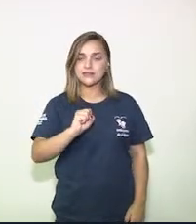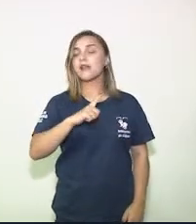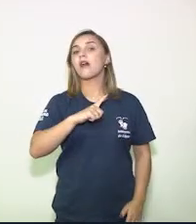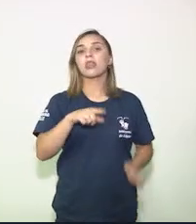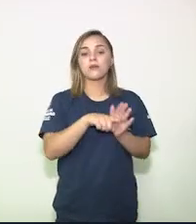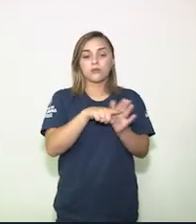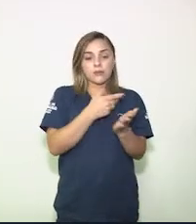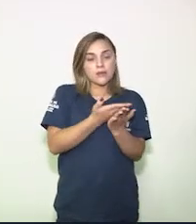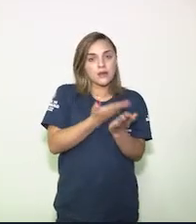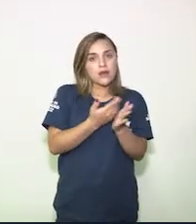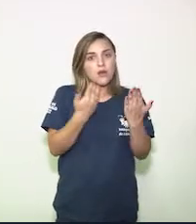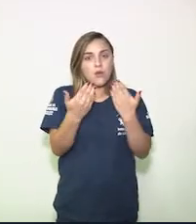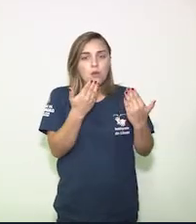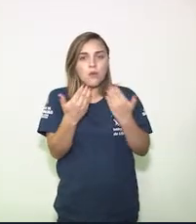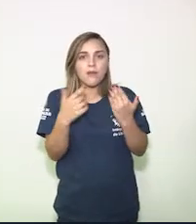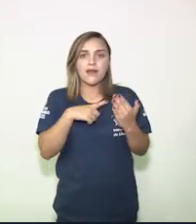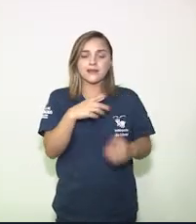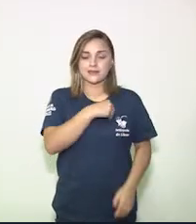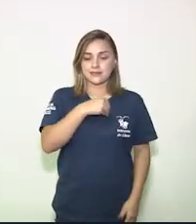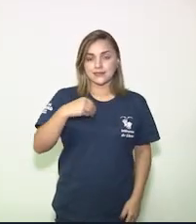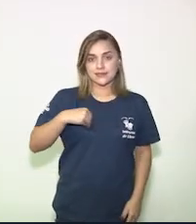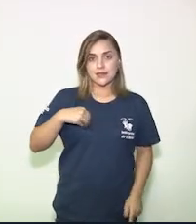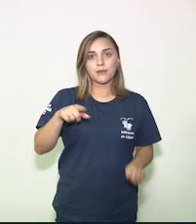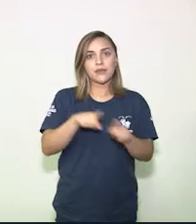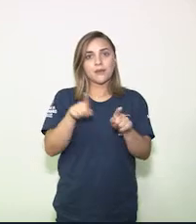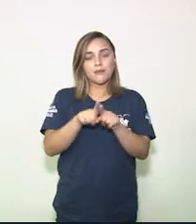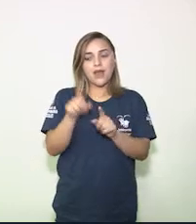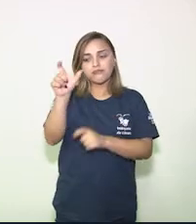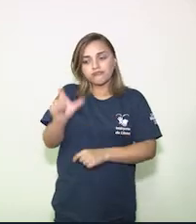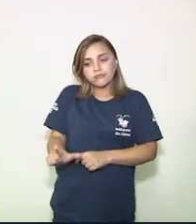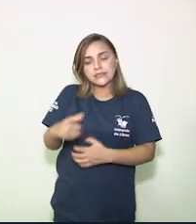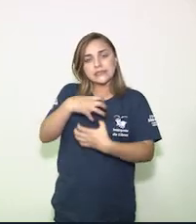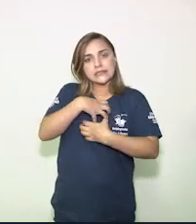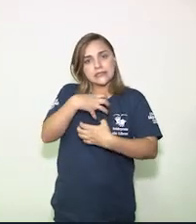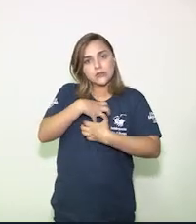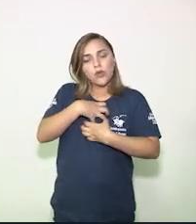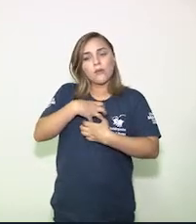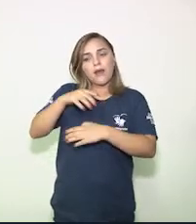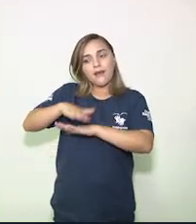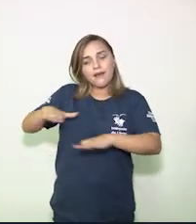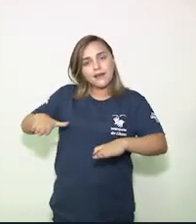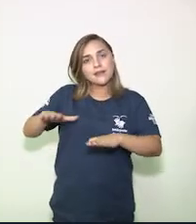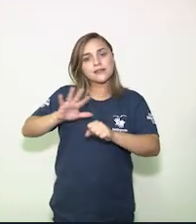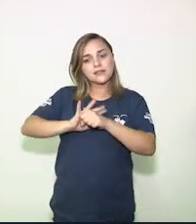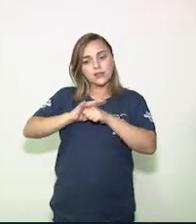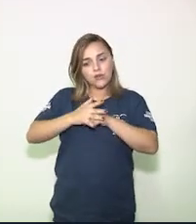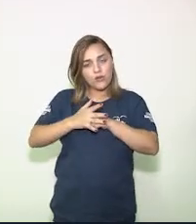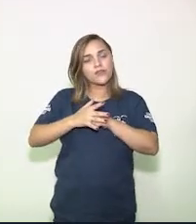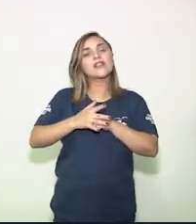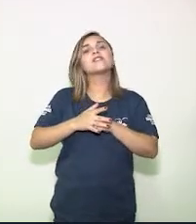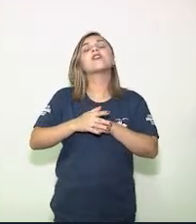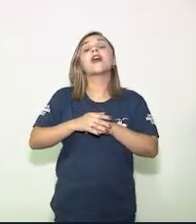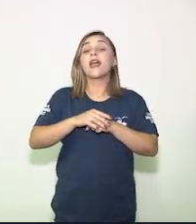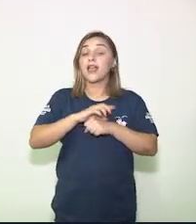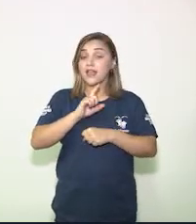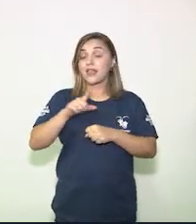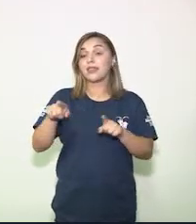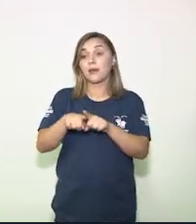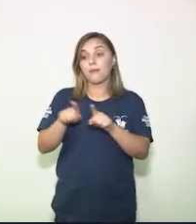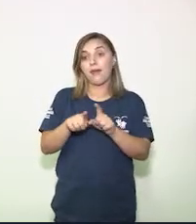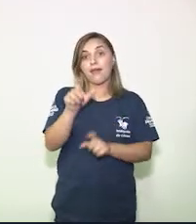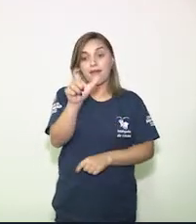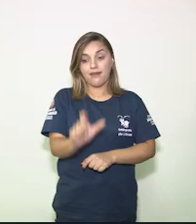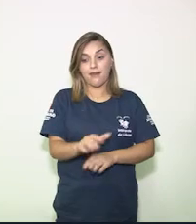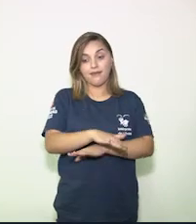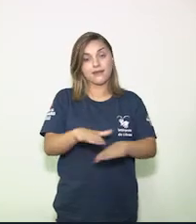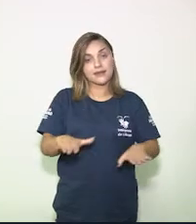ela compara exames e quadro clínico de crianças com Covid e crianças com Covid